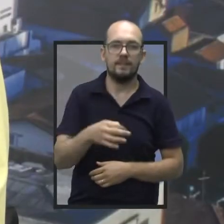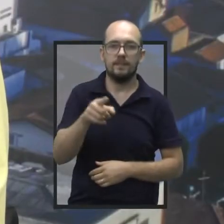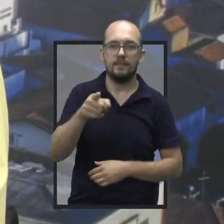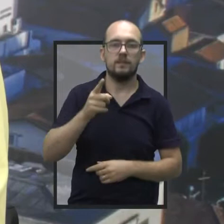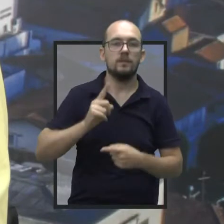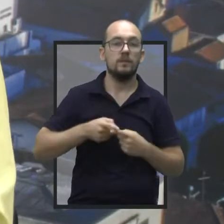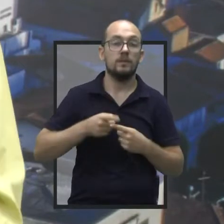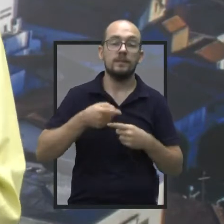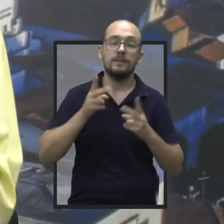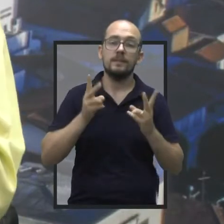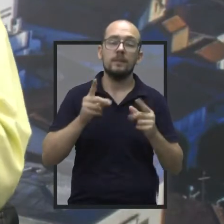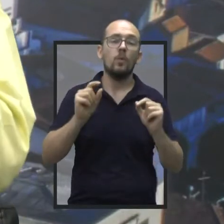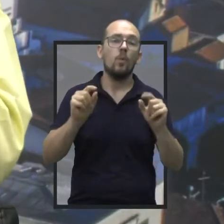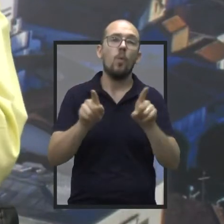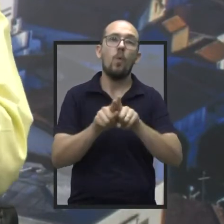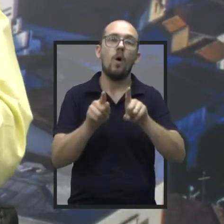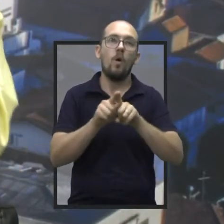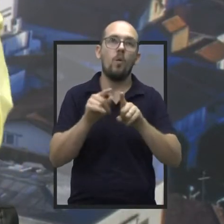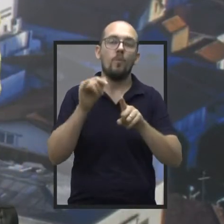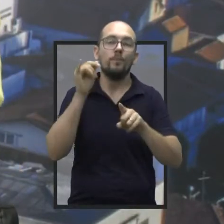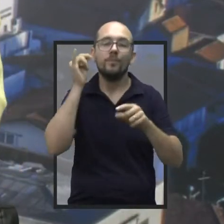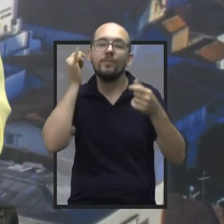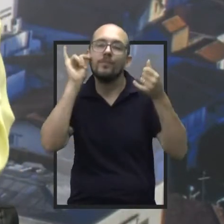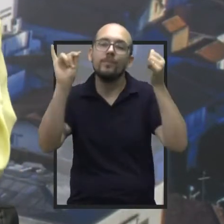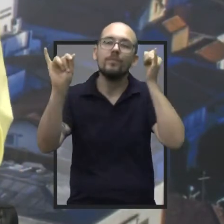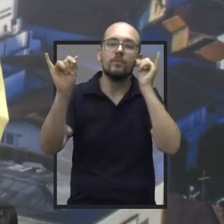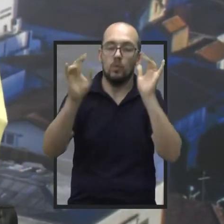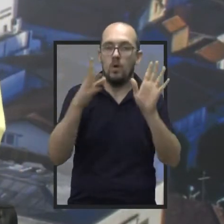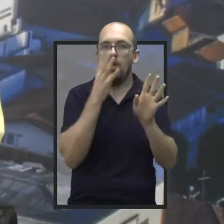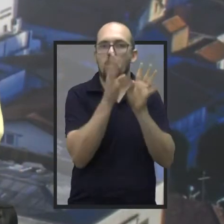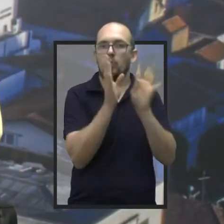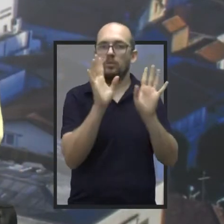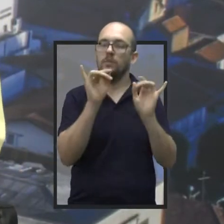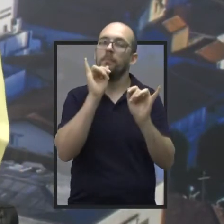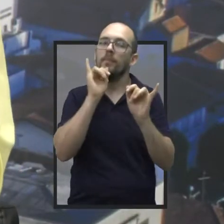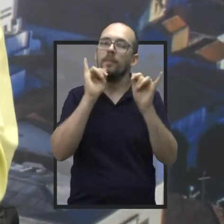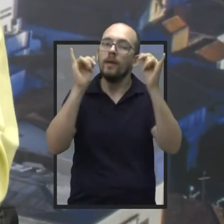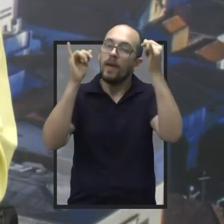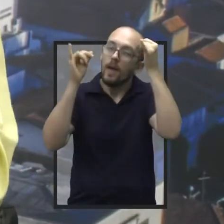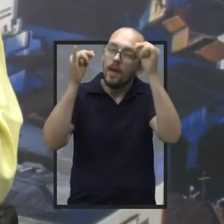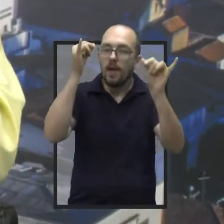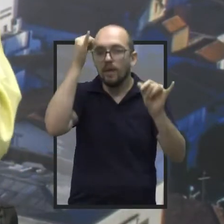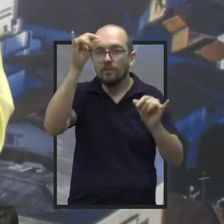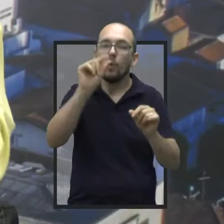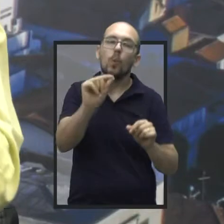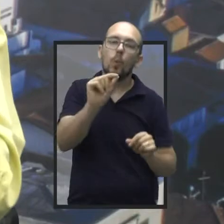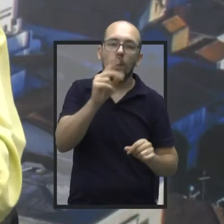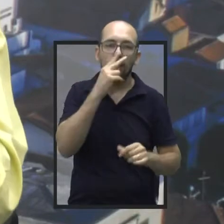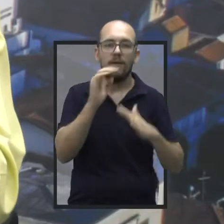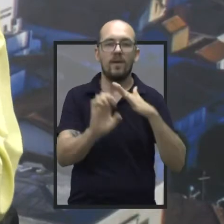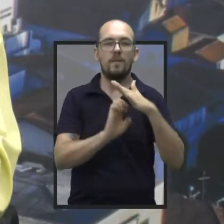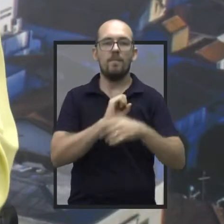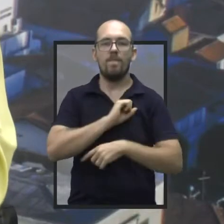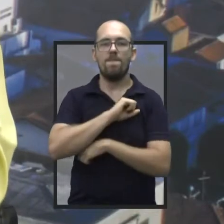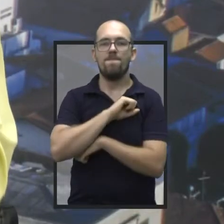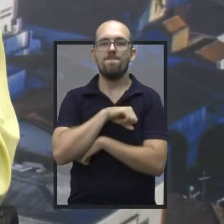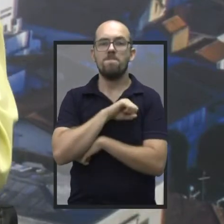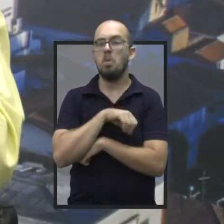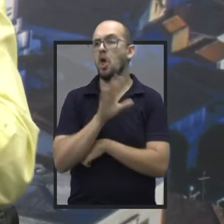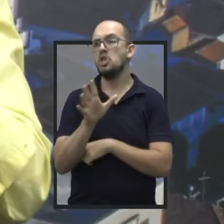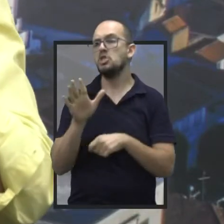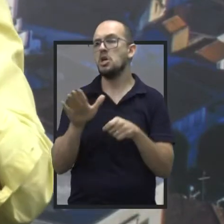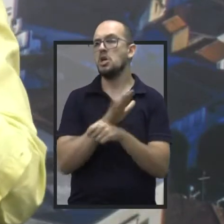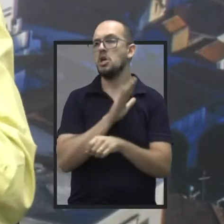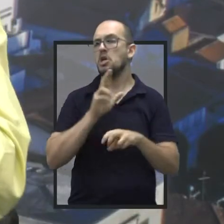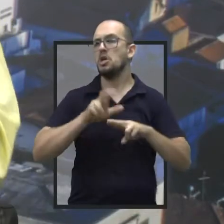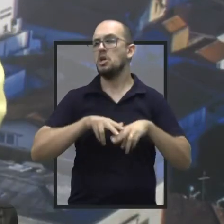sempre inibindo, eu não estou dizendo que haja, mas se houver uma certa má-fé da empresa ou do empresário, isso